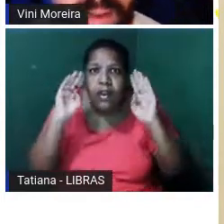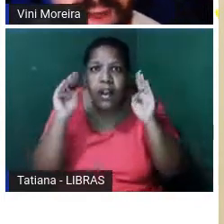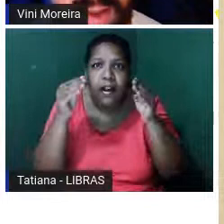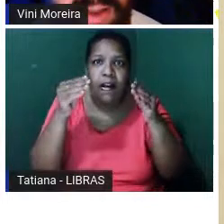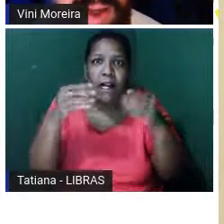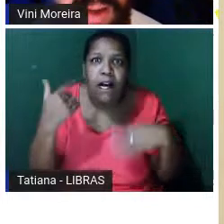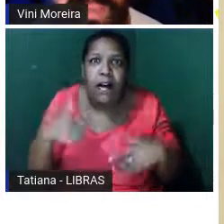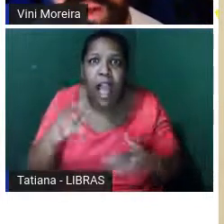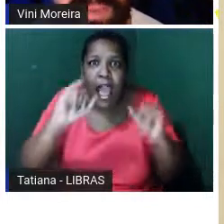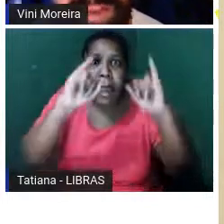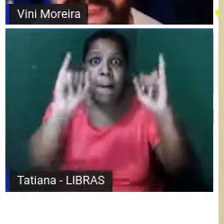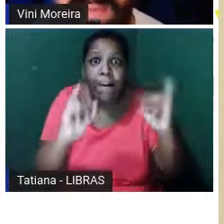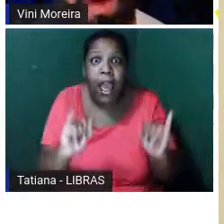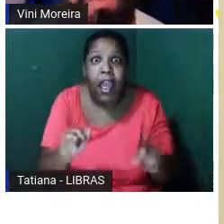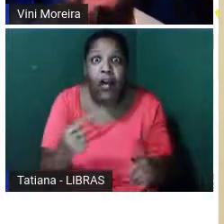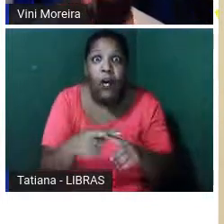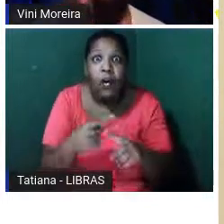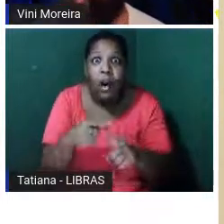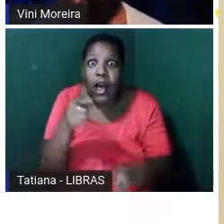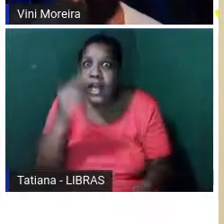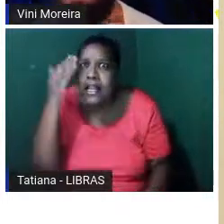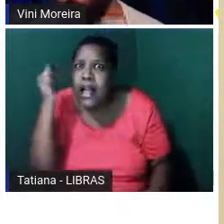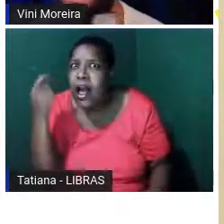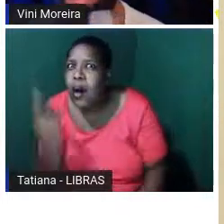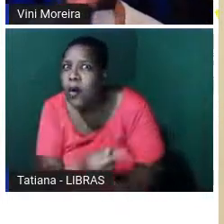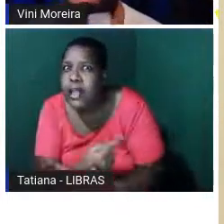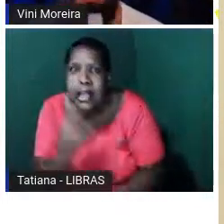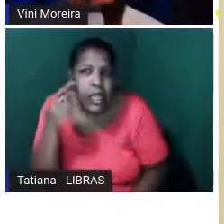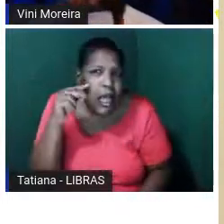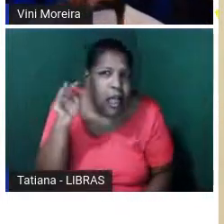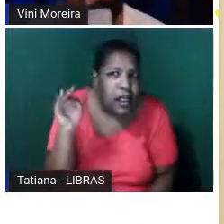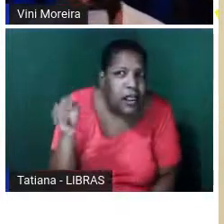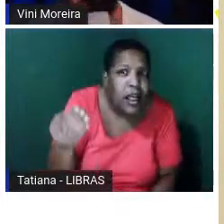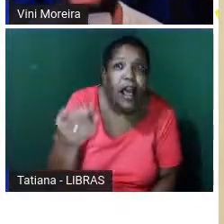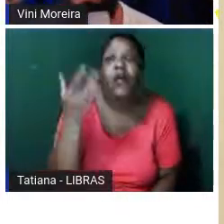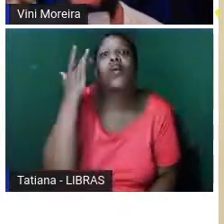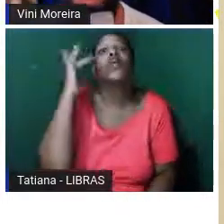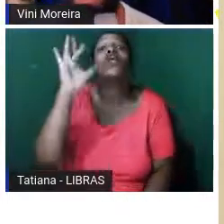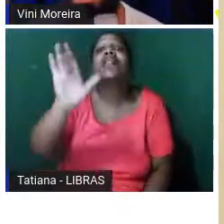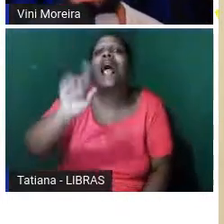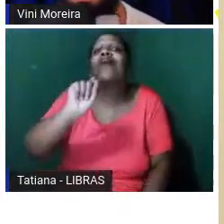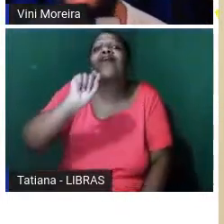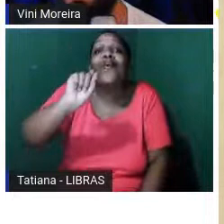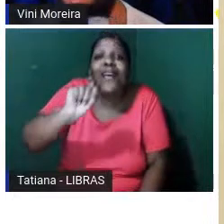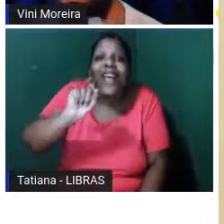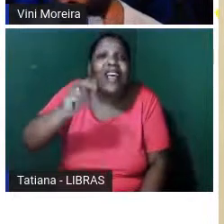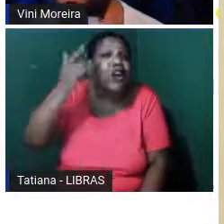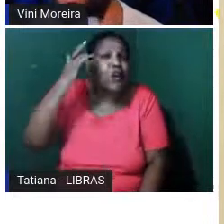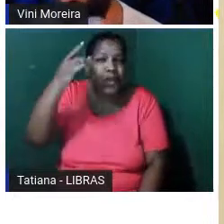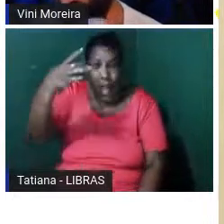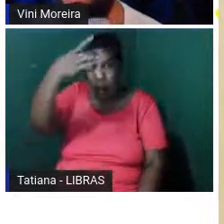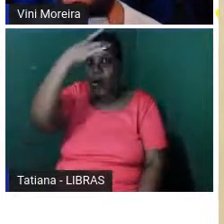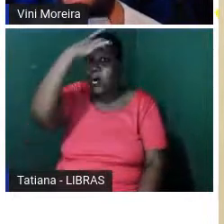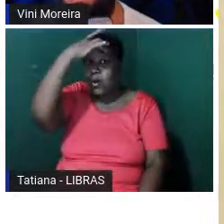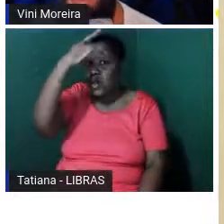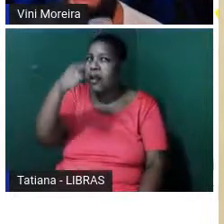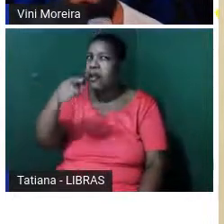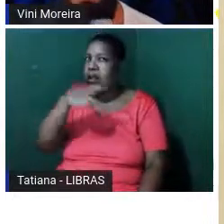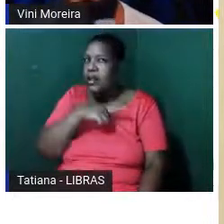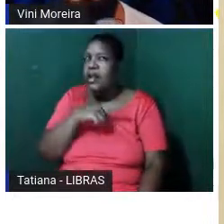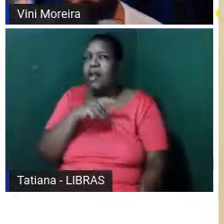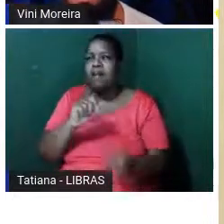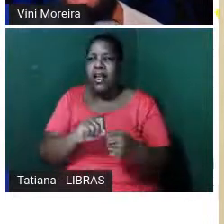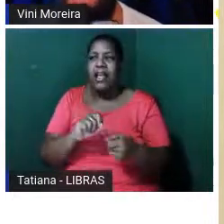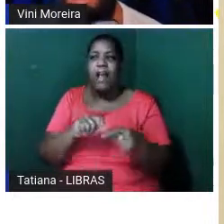a prestar mais atenção na imagem porque você sabe que alguma coisa vai acontecer você não sabe o que que você não sabe conscientemente você tá fazendo